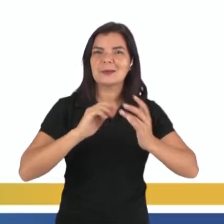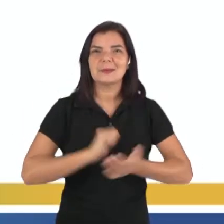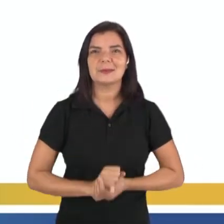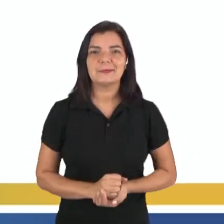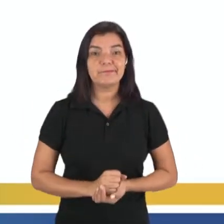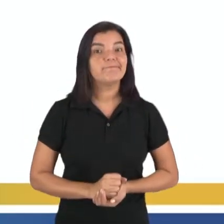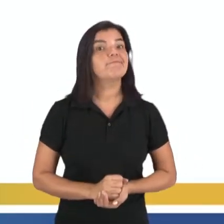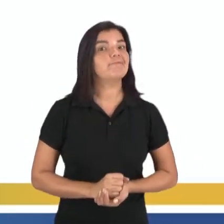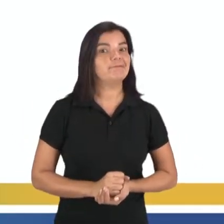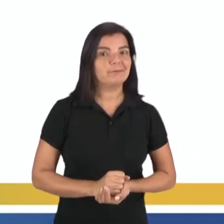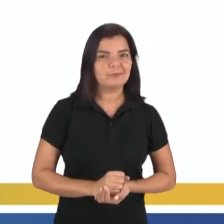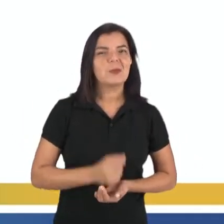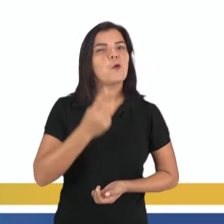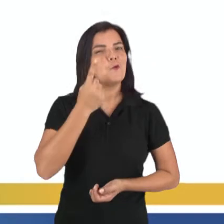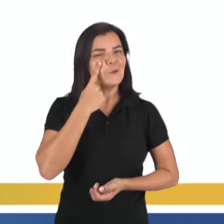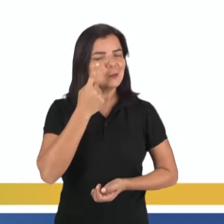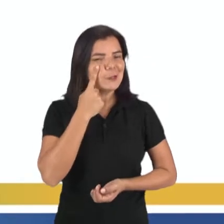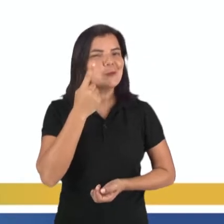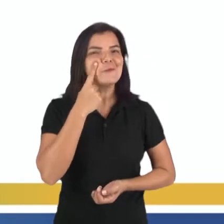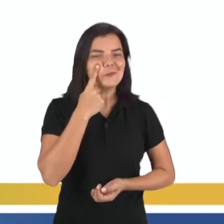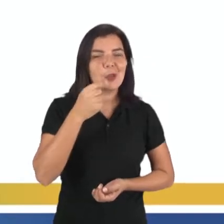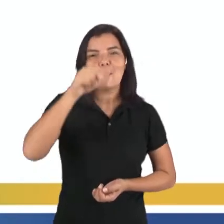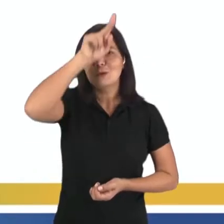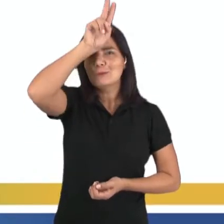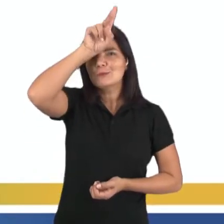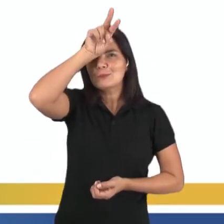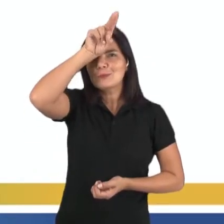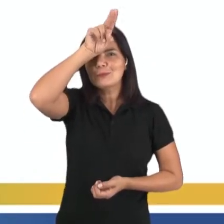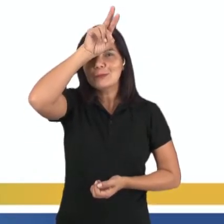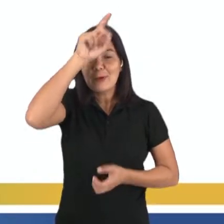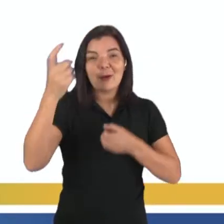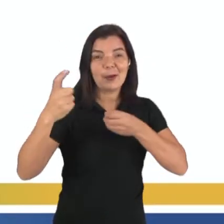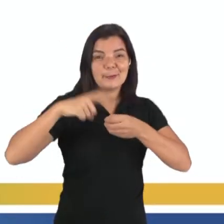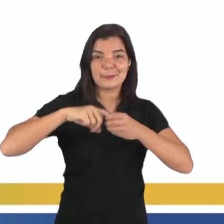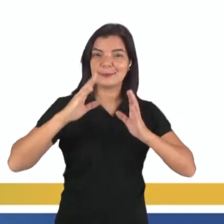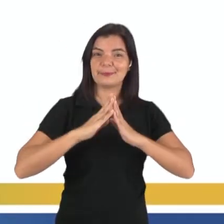casa. Vocês já viram ali, né, gente? Um insetinho ali que quer